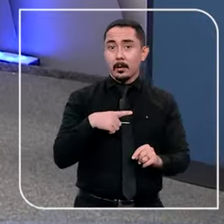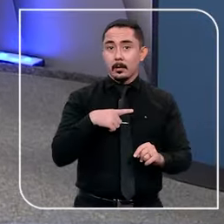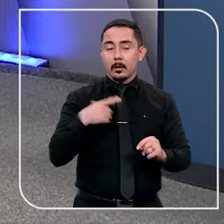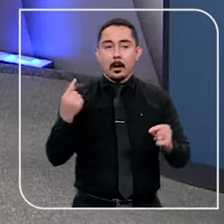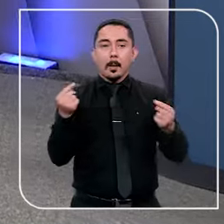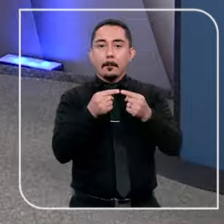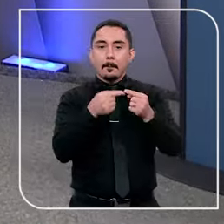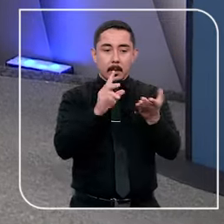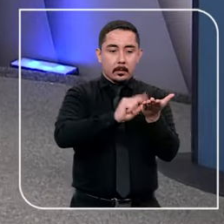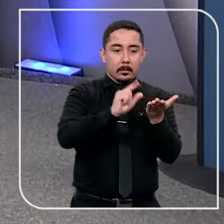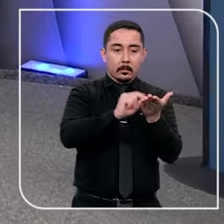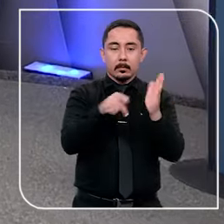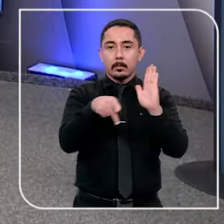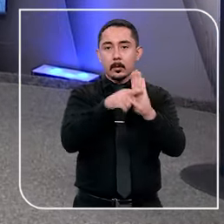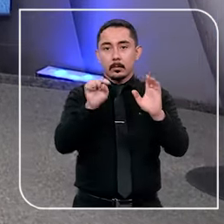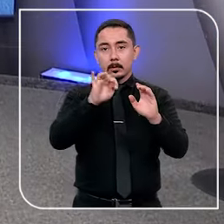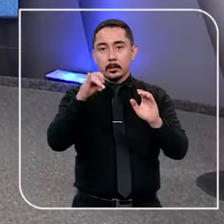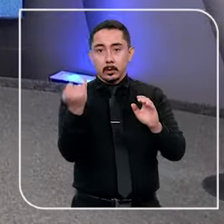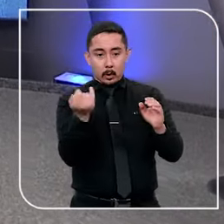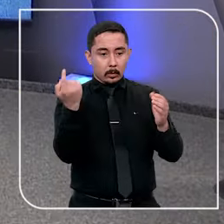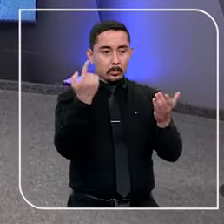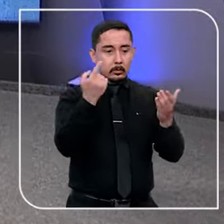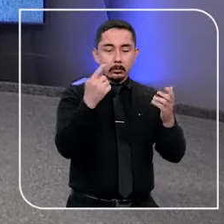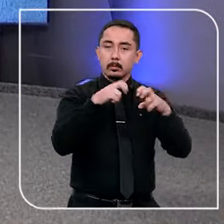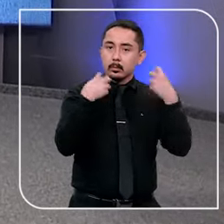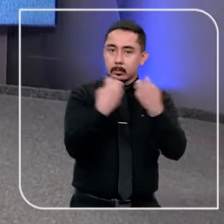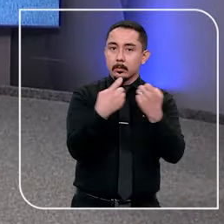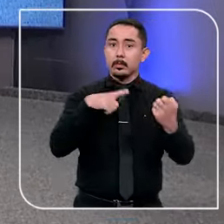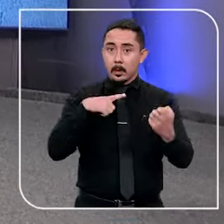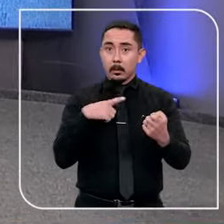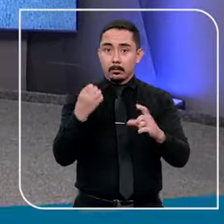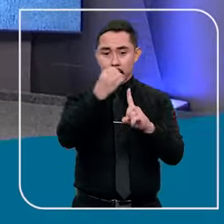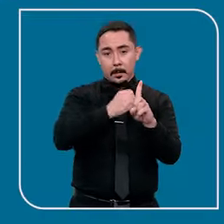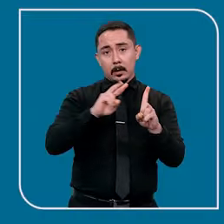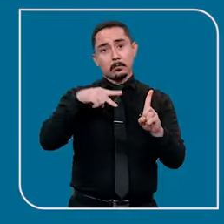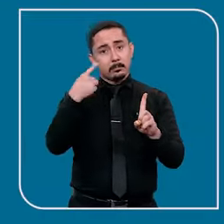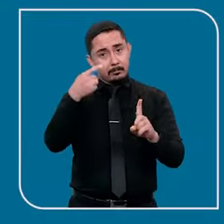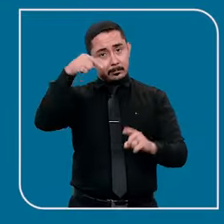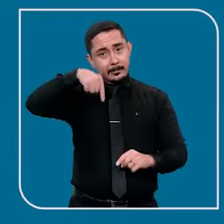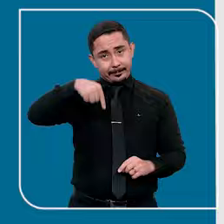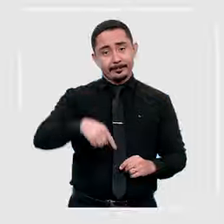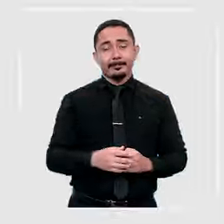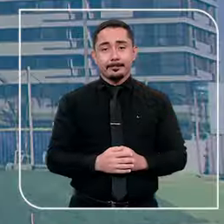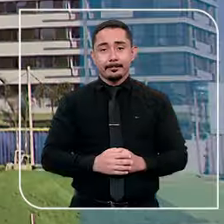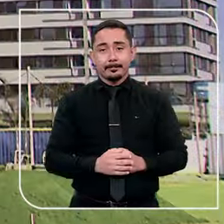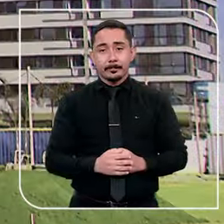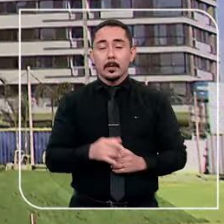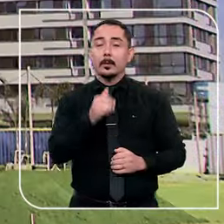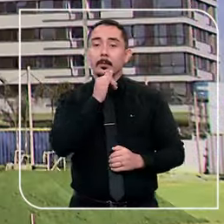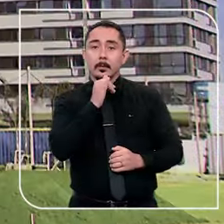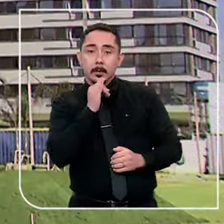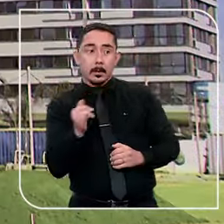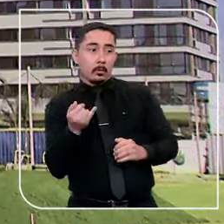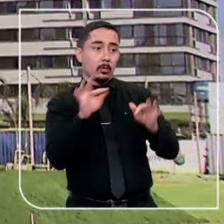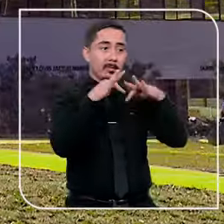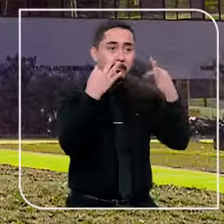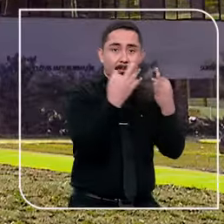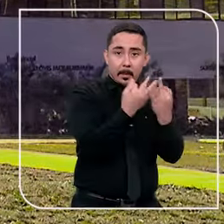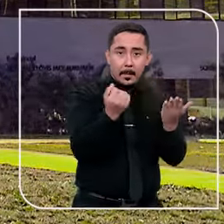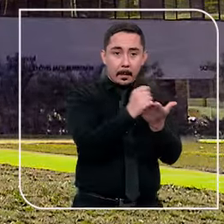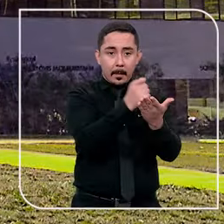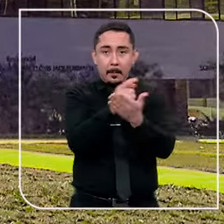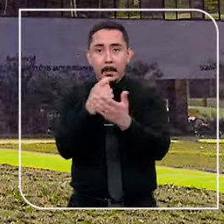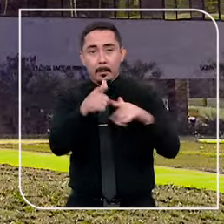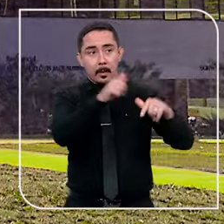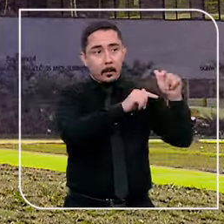pauta dos colegiados do STJ no segundo semestre judiciário deste ano bem de família pode ser penhorado para